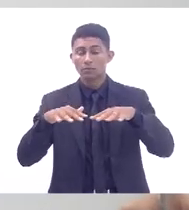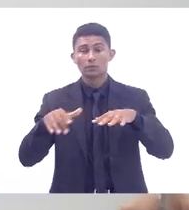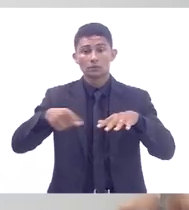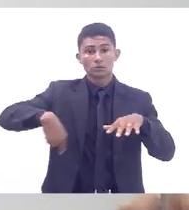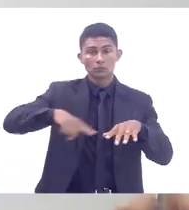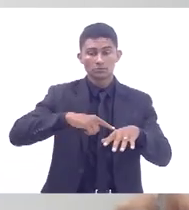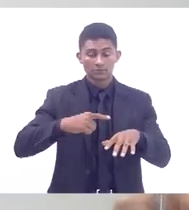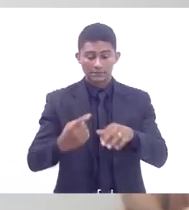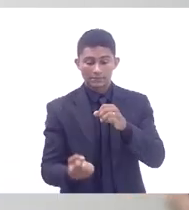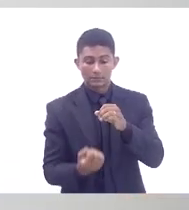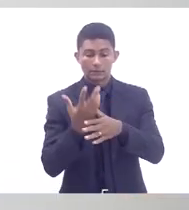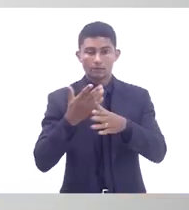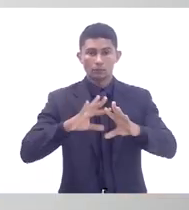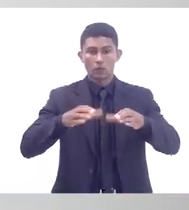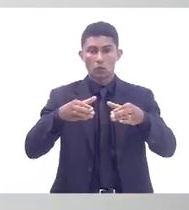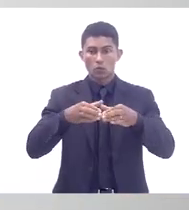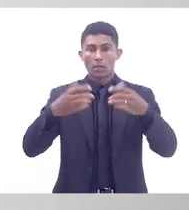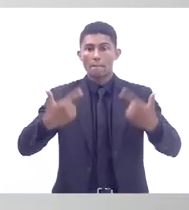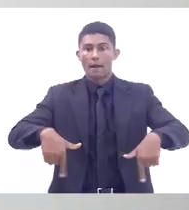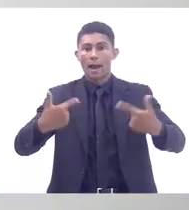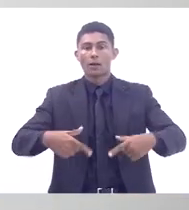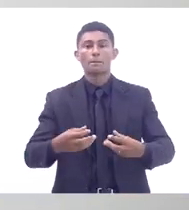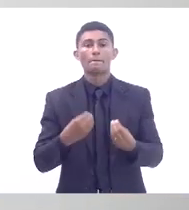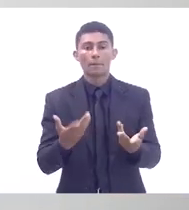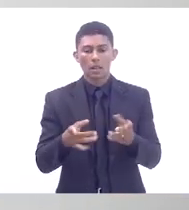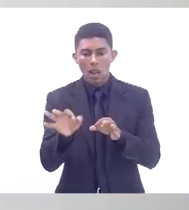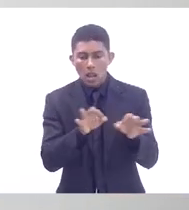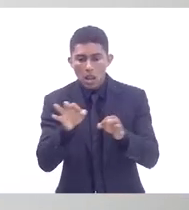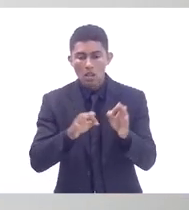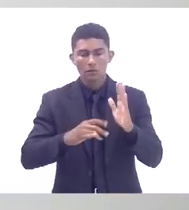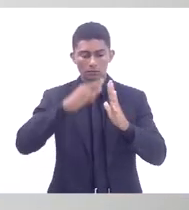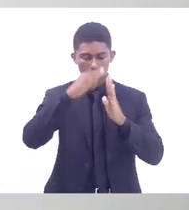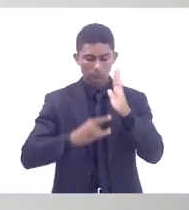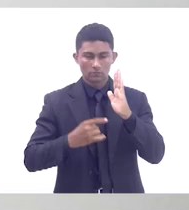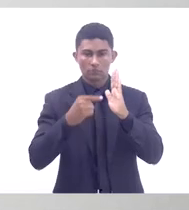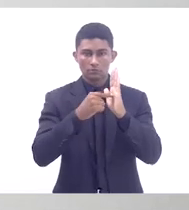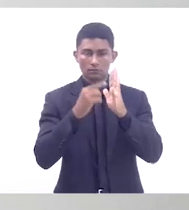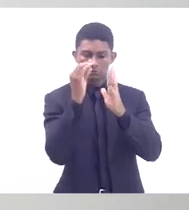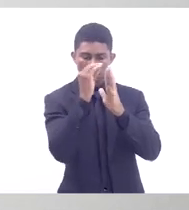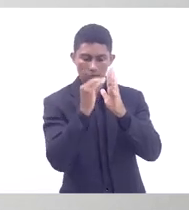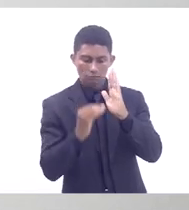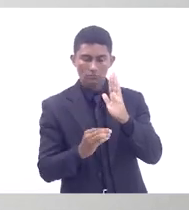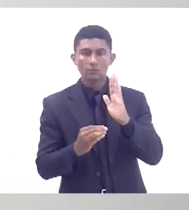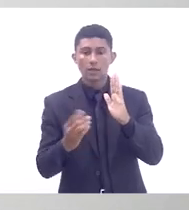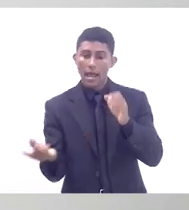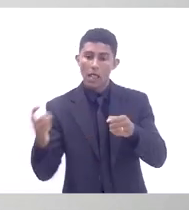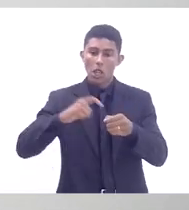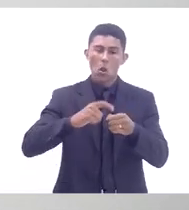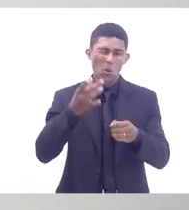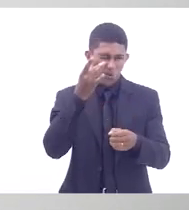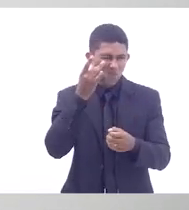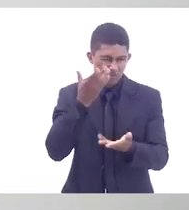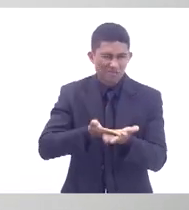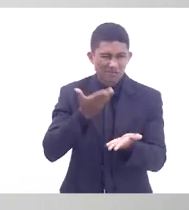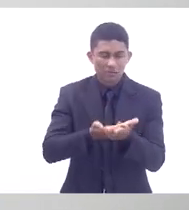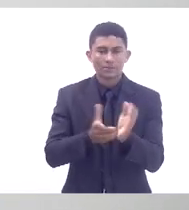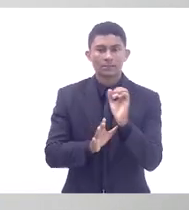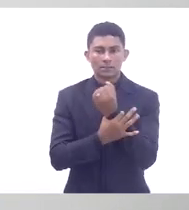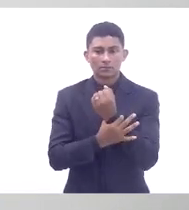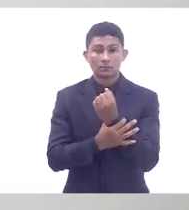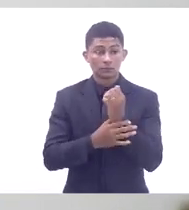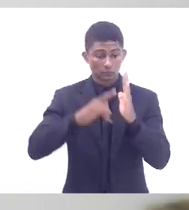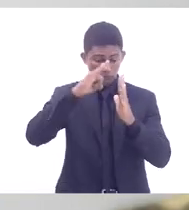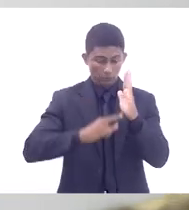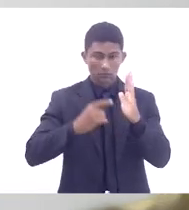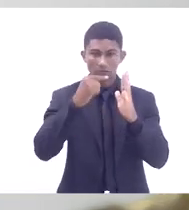trabalho para elaborar um documento para um retorno mais seguro esse documento foi entregue à Reitoria que